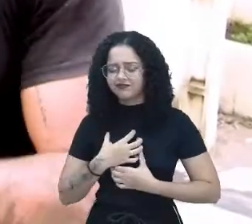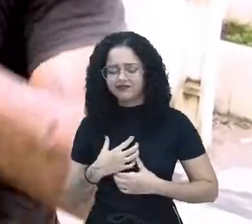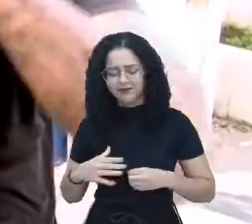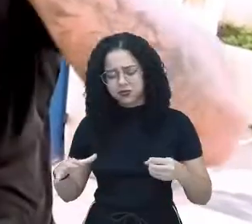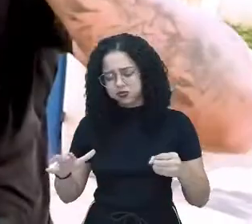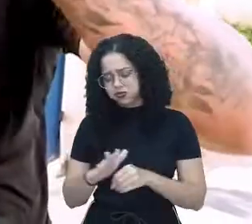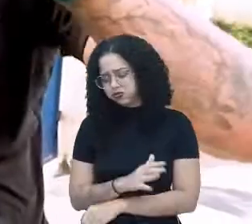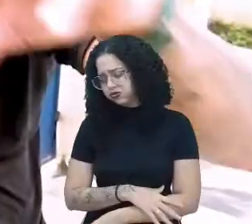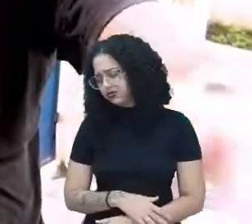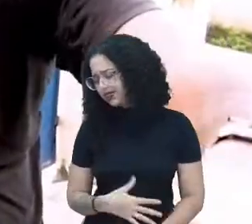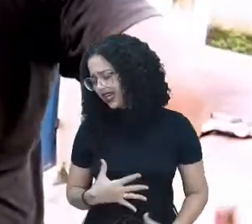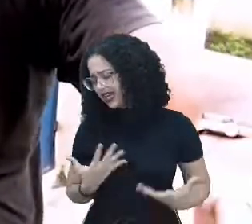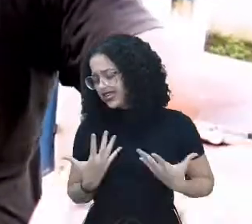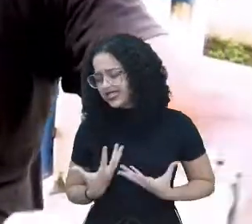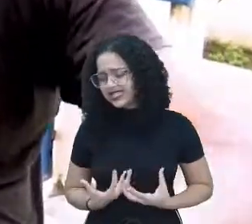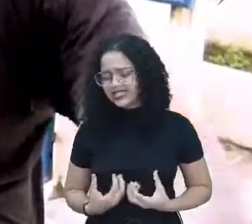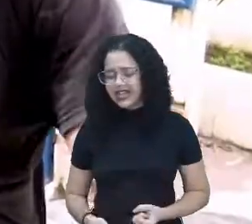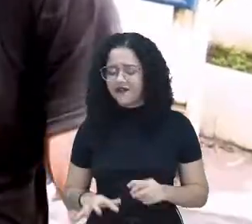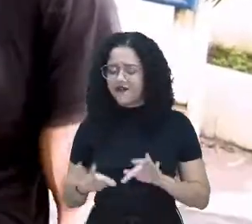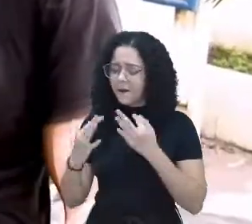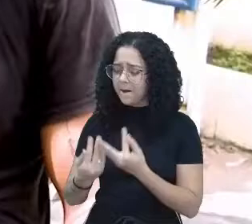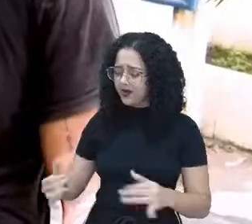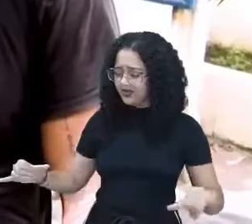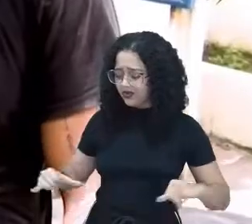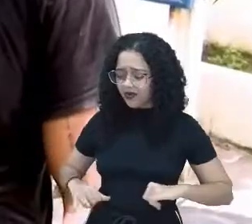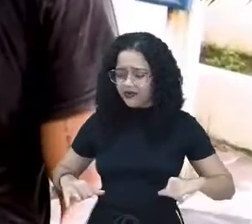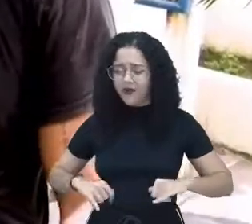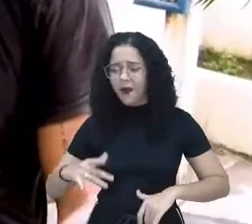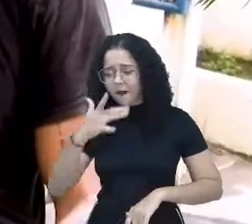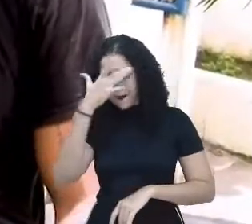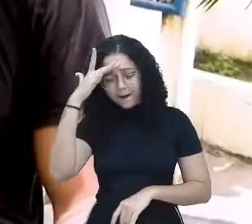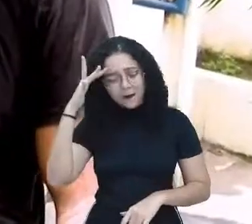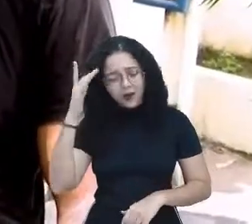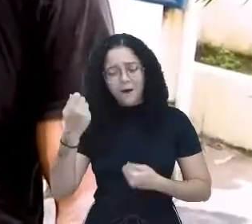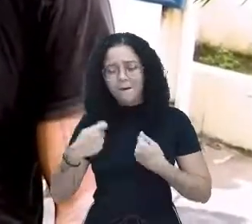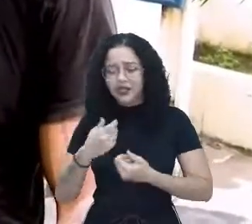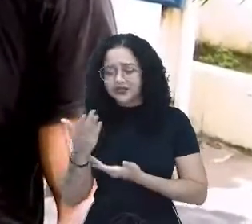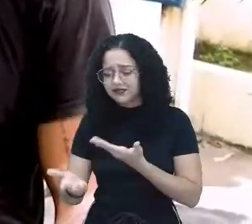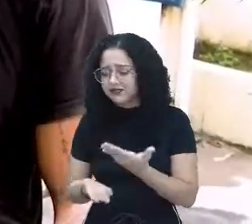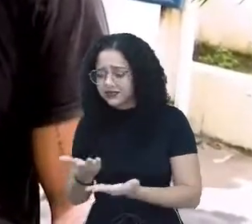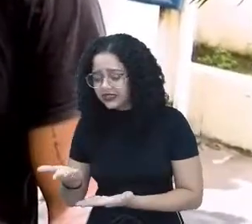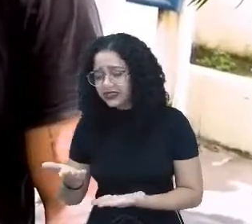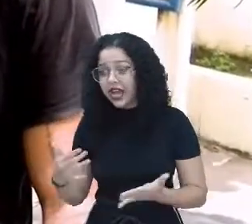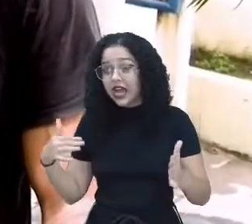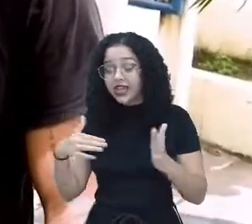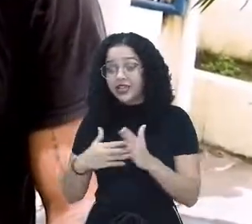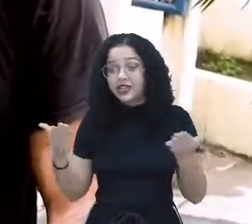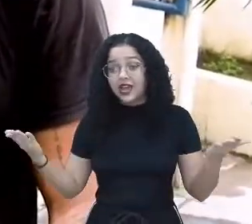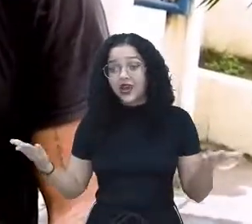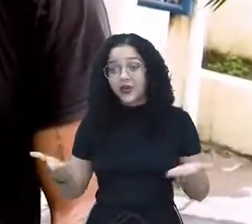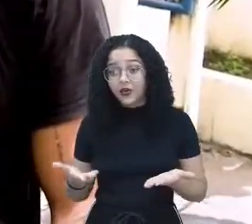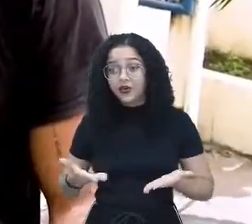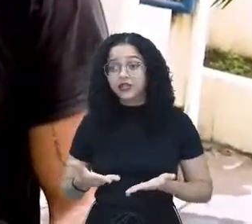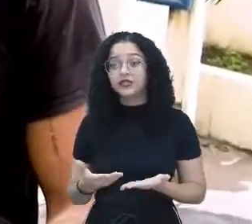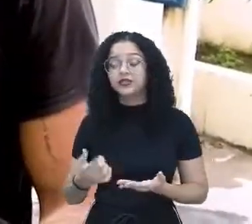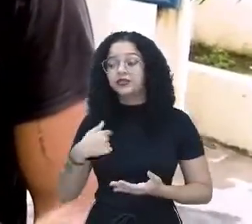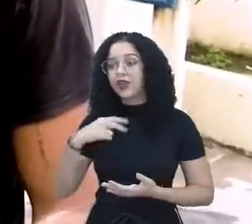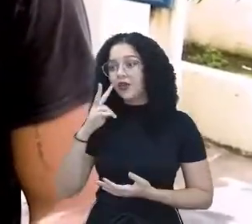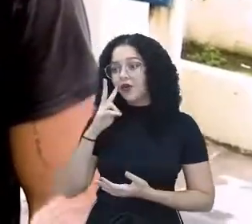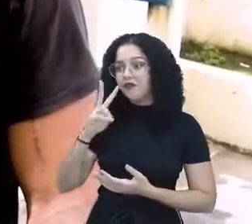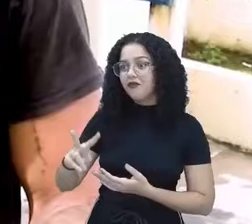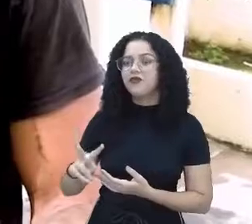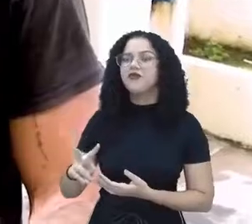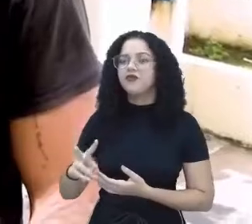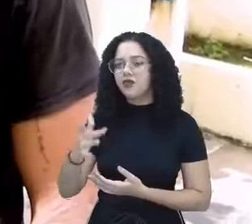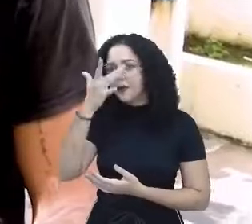esgotados, tinham familiares sofrendo, tinham pessoas que precisavam de tratamento. E eu tenho até hoje um depoimento na minha